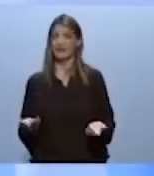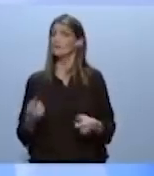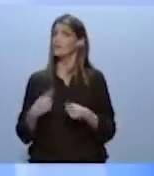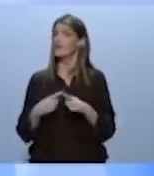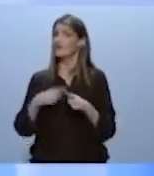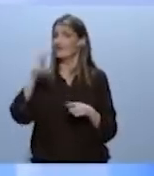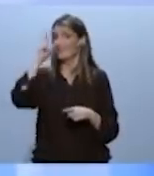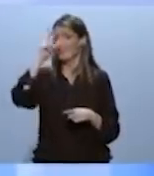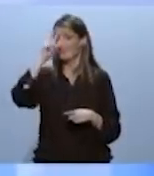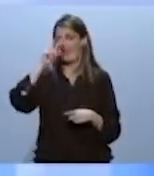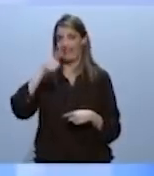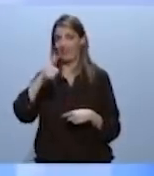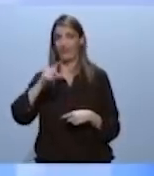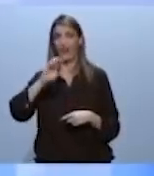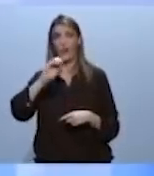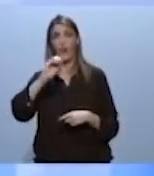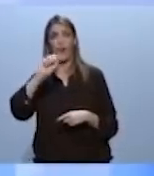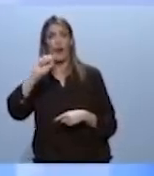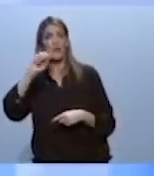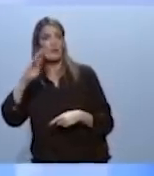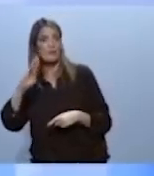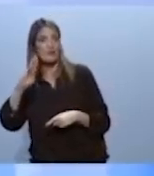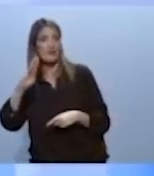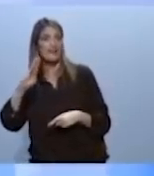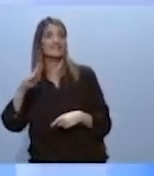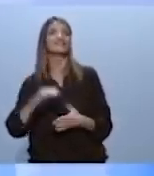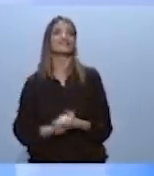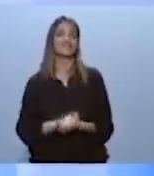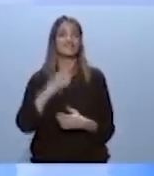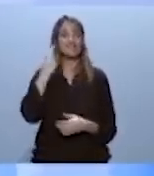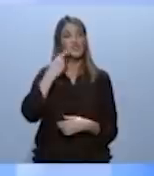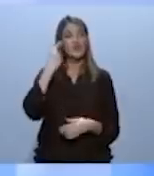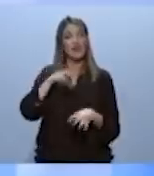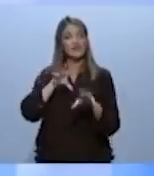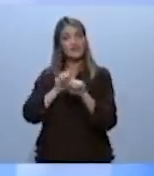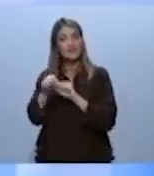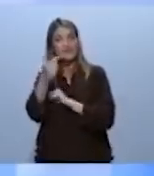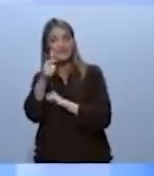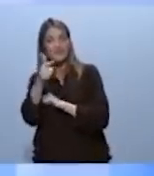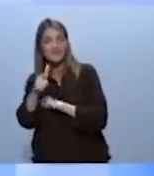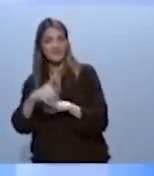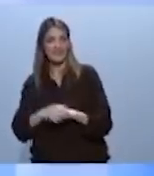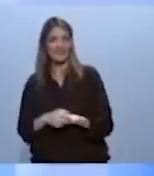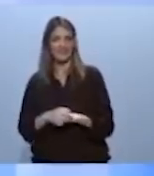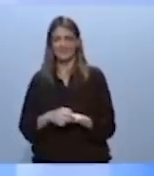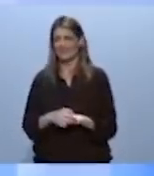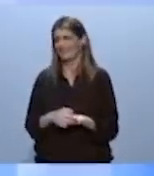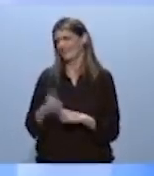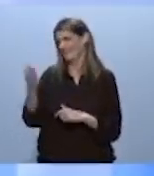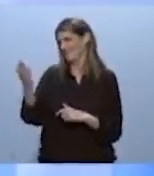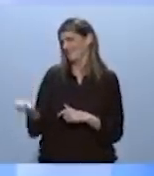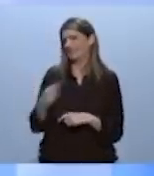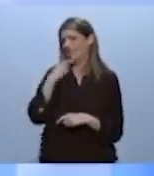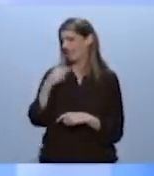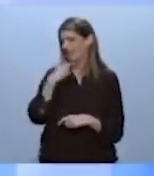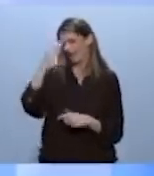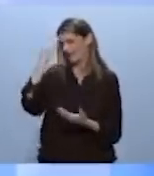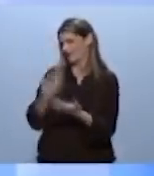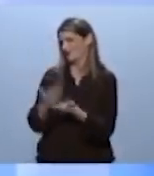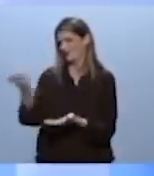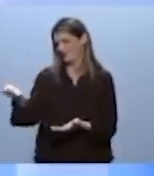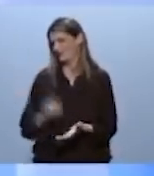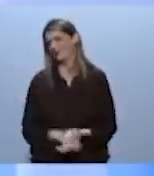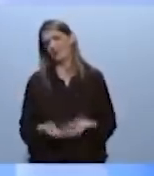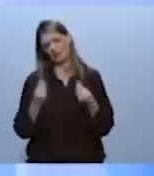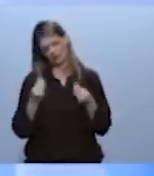que não tem OAB então novamente os humanos já que o senhor tocou na palavra verdade e ninguém acredita no Senhor quanto mais for parecem